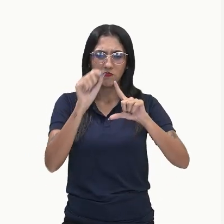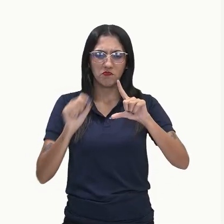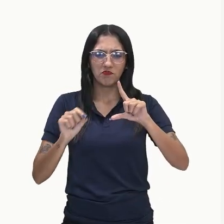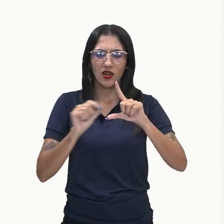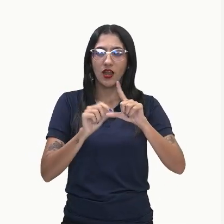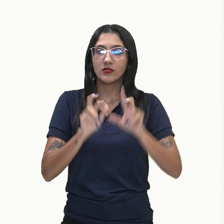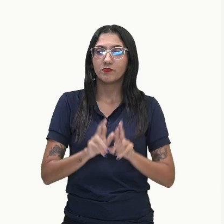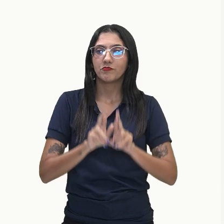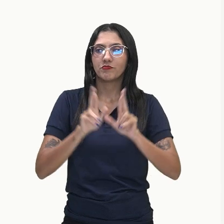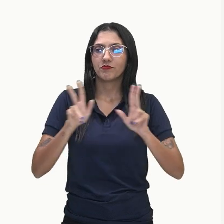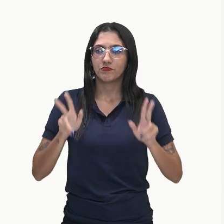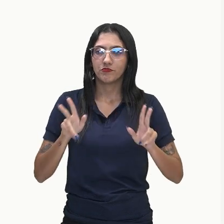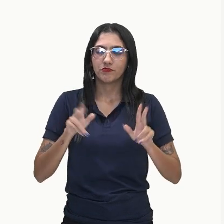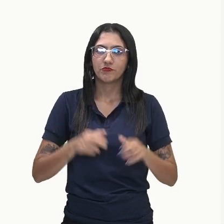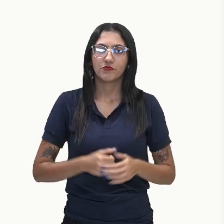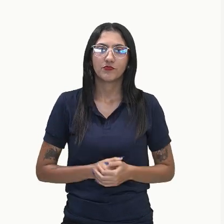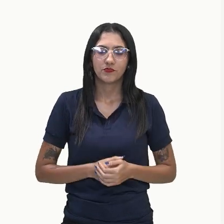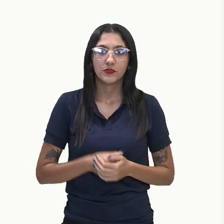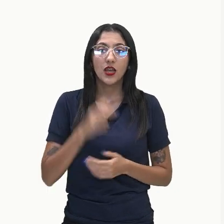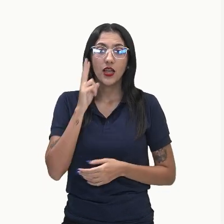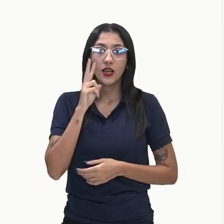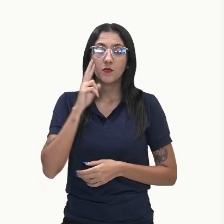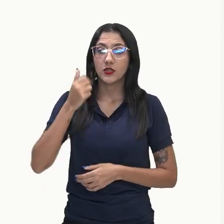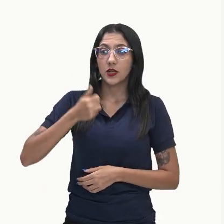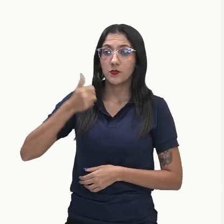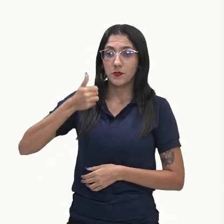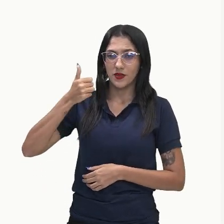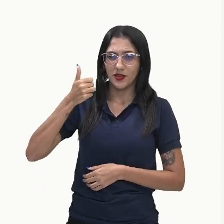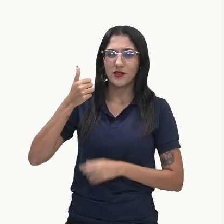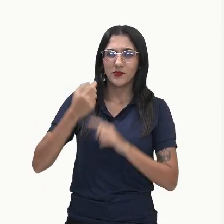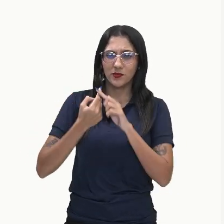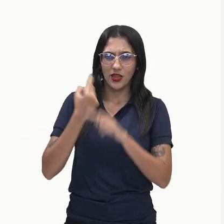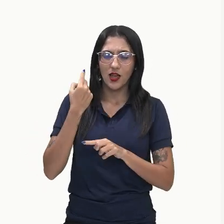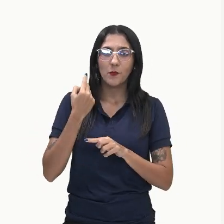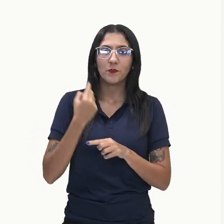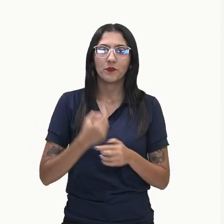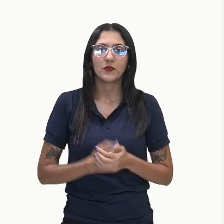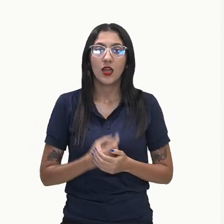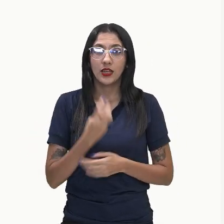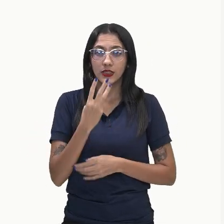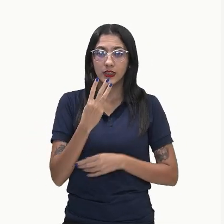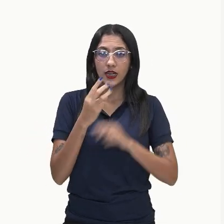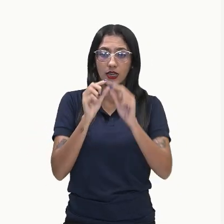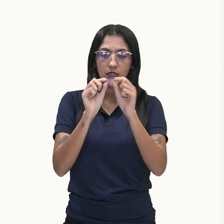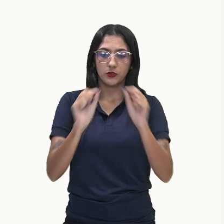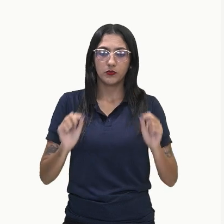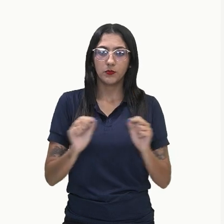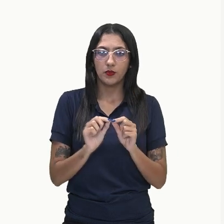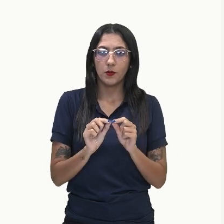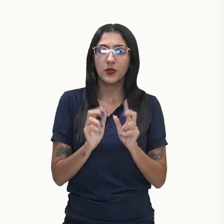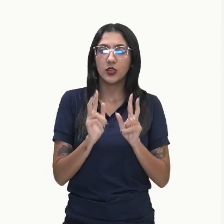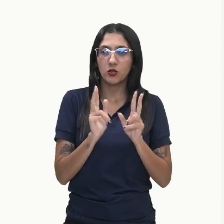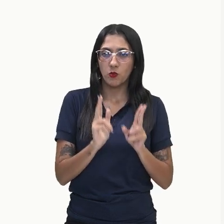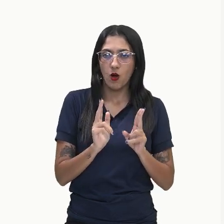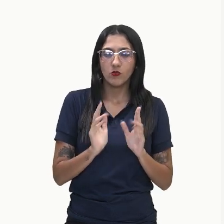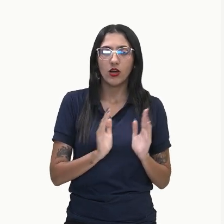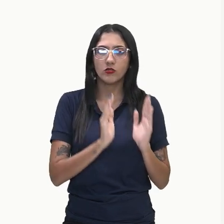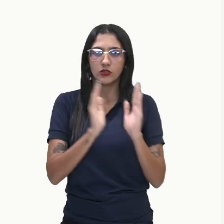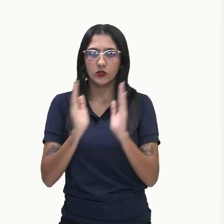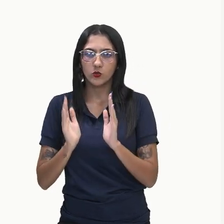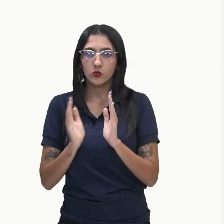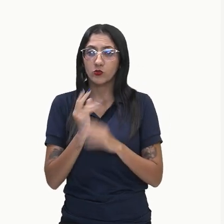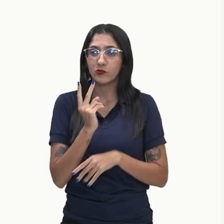o equilátero, os três lados têm medidas iguais. Ali nós vimos que o isósceles, dois lados têm medidas